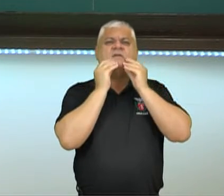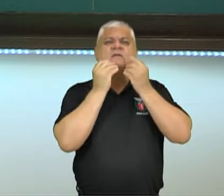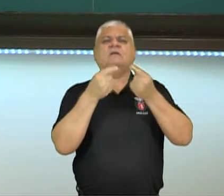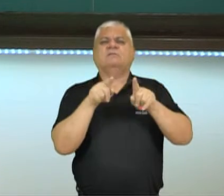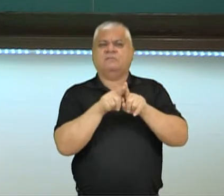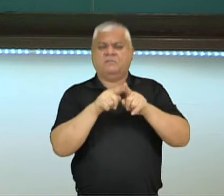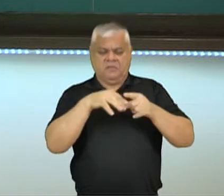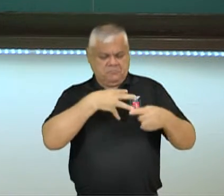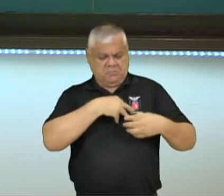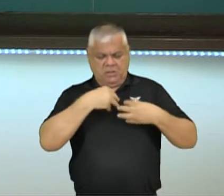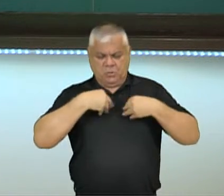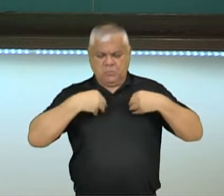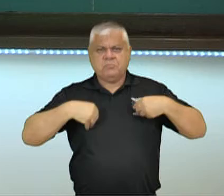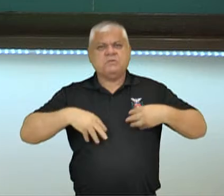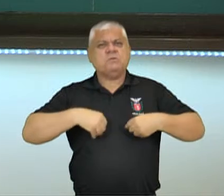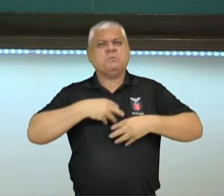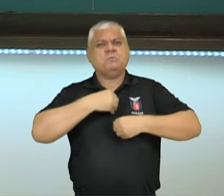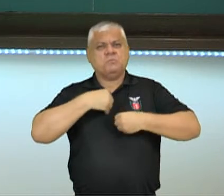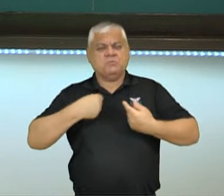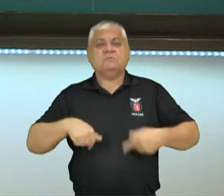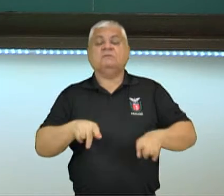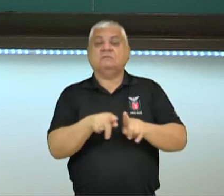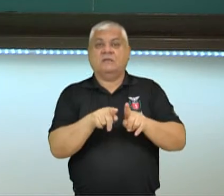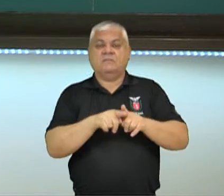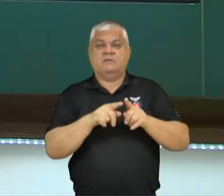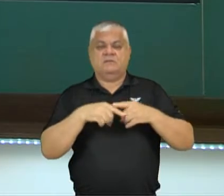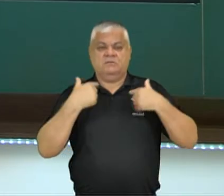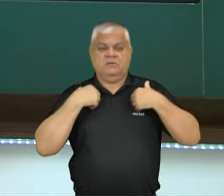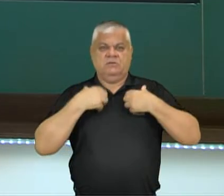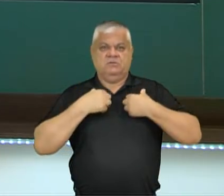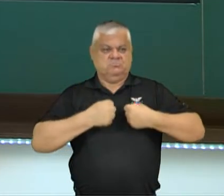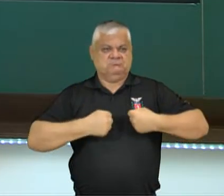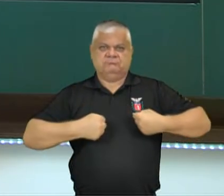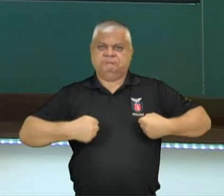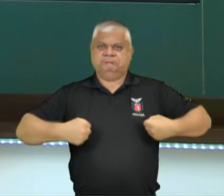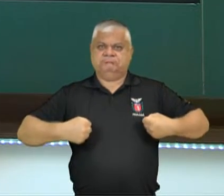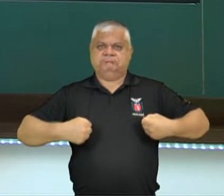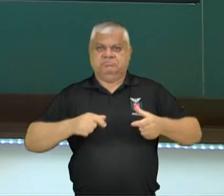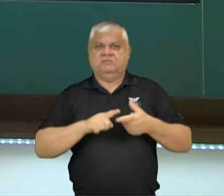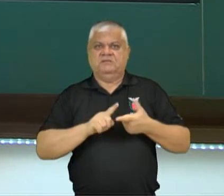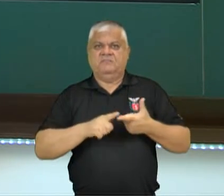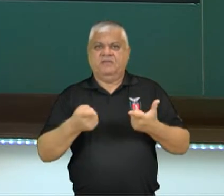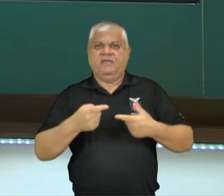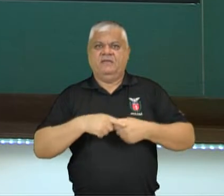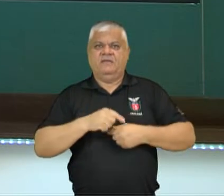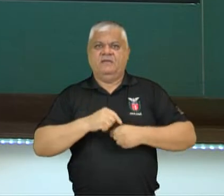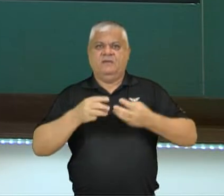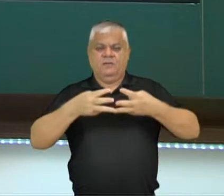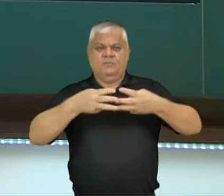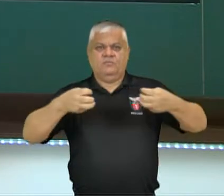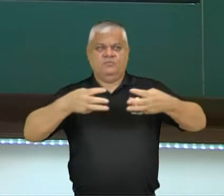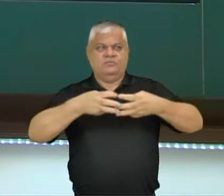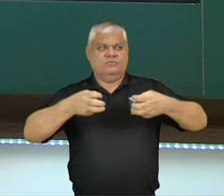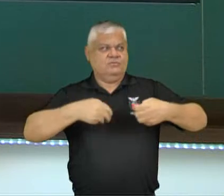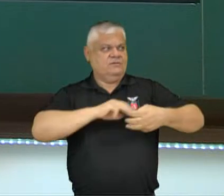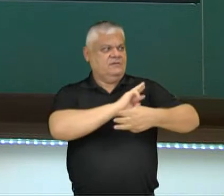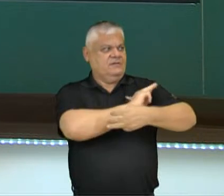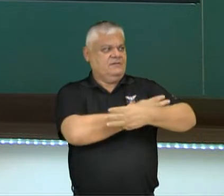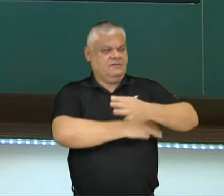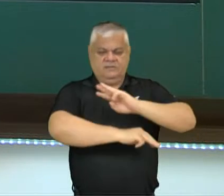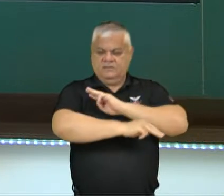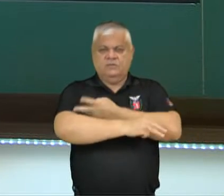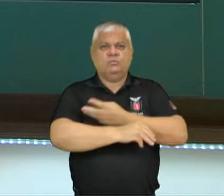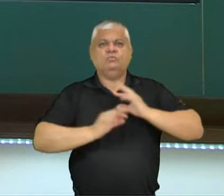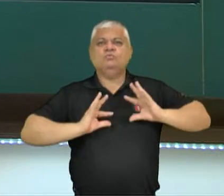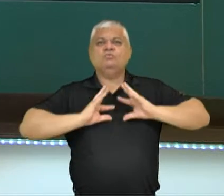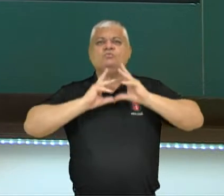como a barba e o bigode, o alargamento dos ombros, o aumento da massa muscular. Então, todas